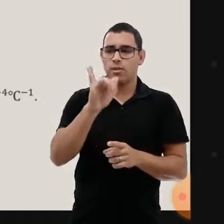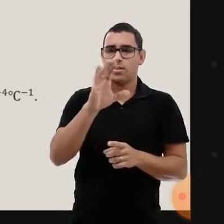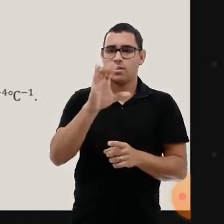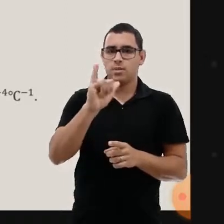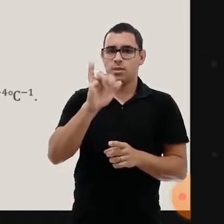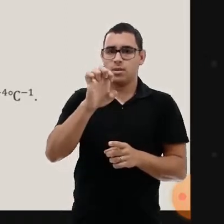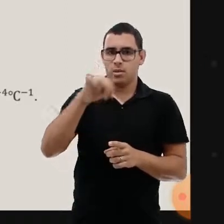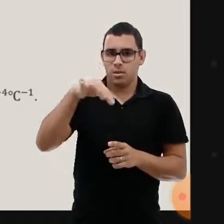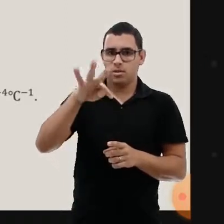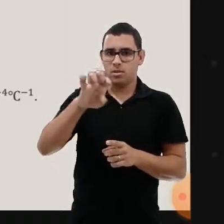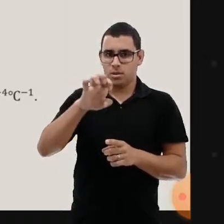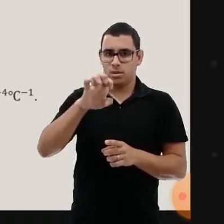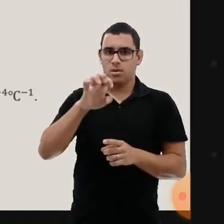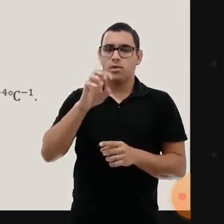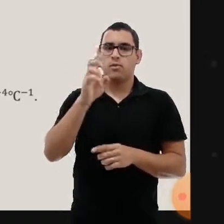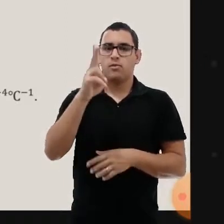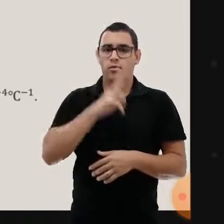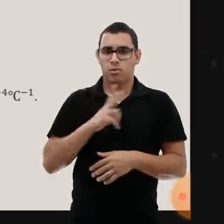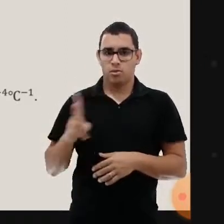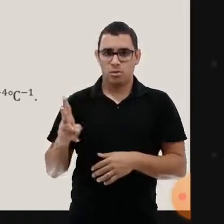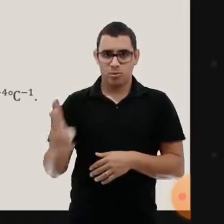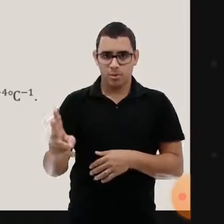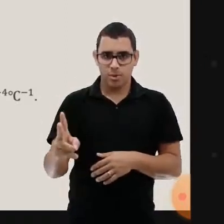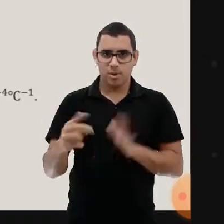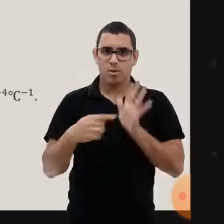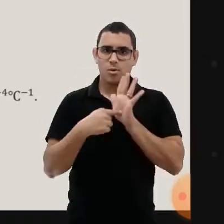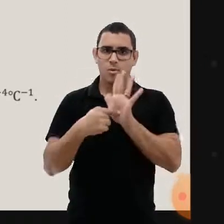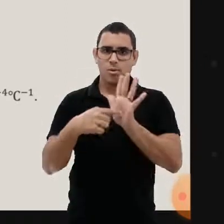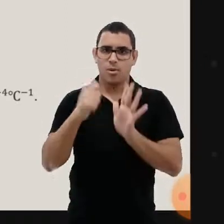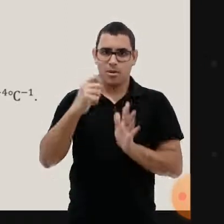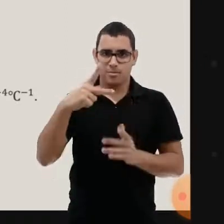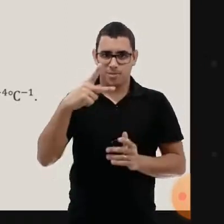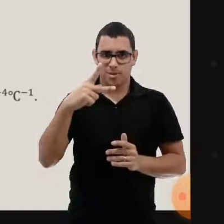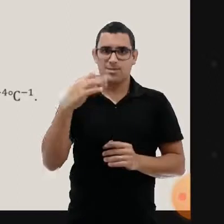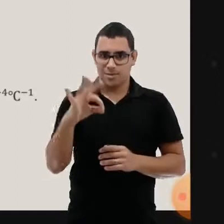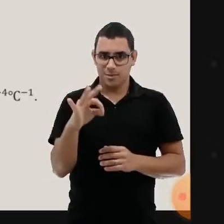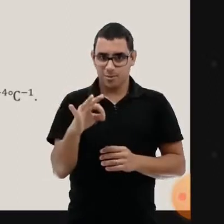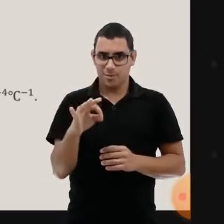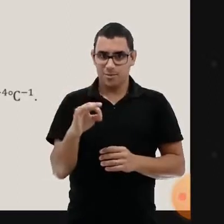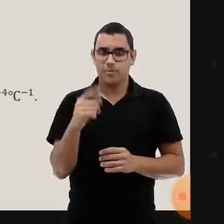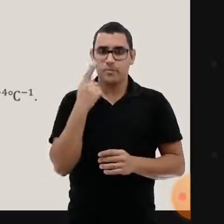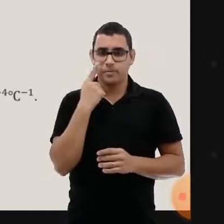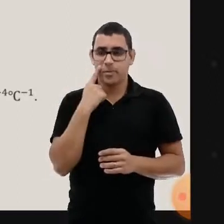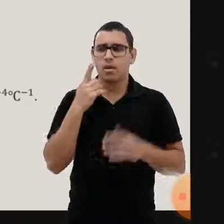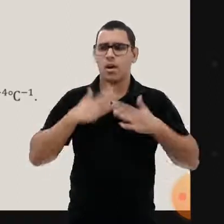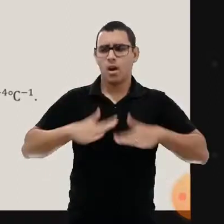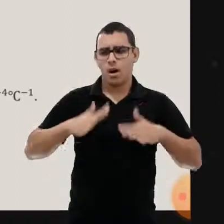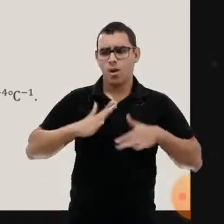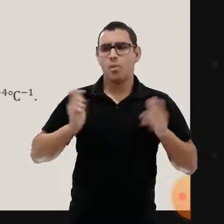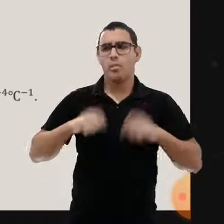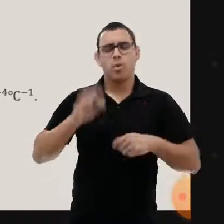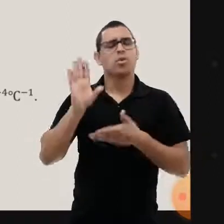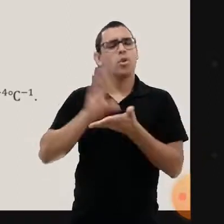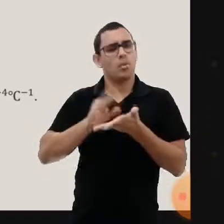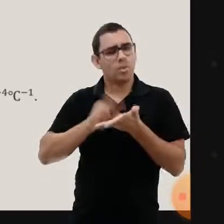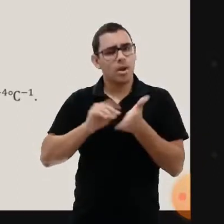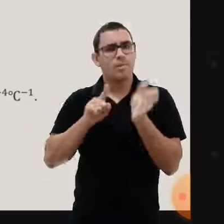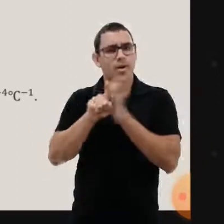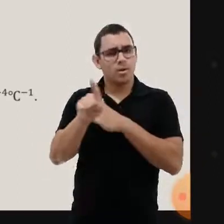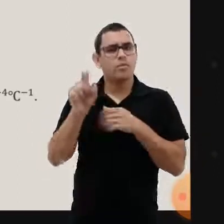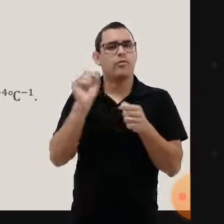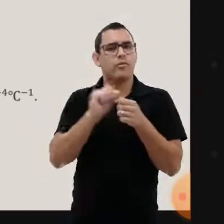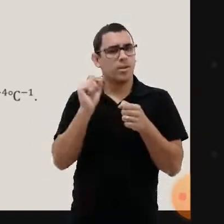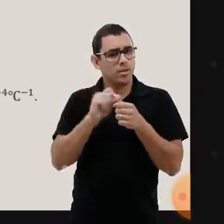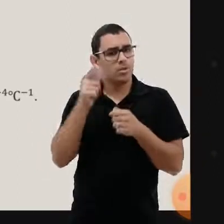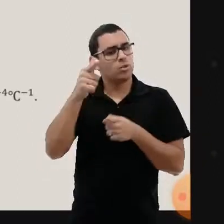aparente. Então, eu vou querer que vocês deem uma olhadinha com calma. Quem quiser copiar